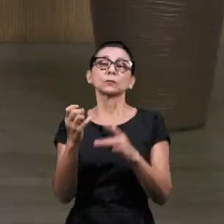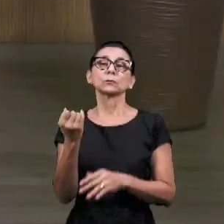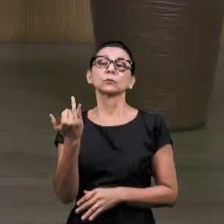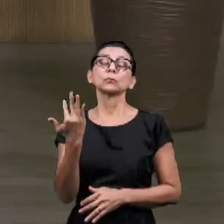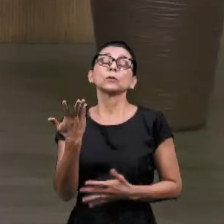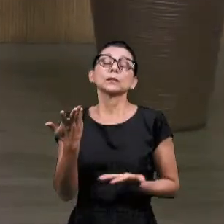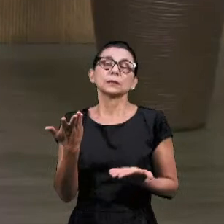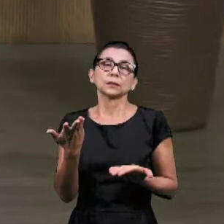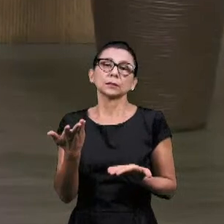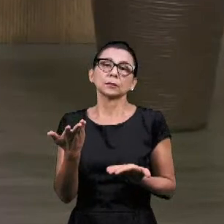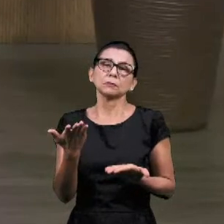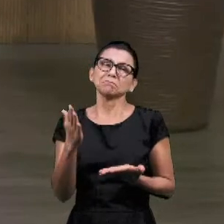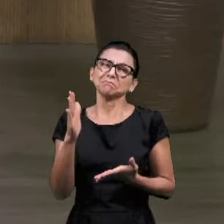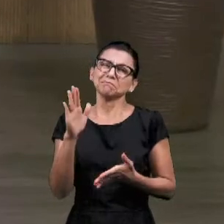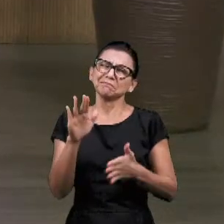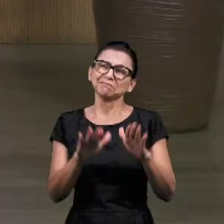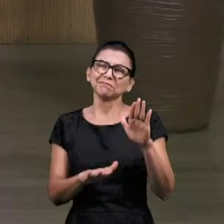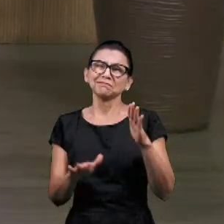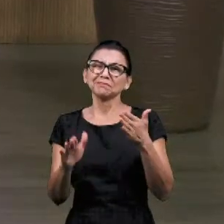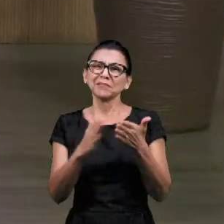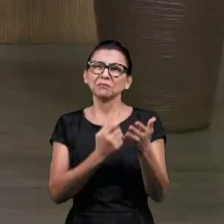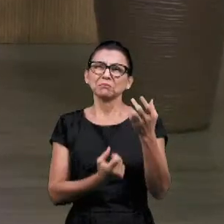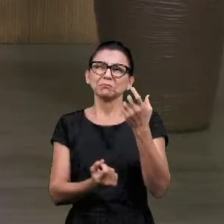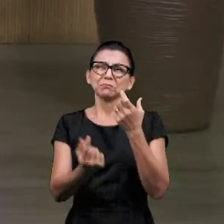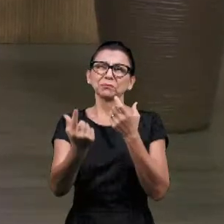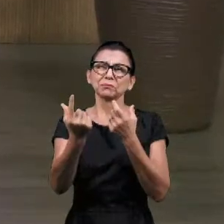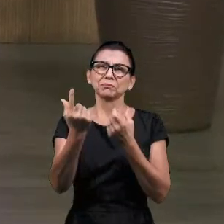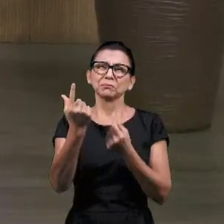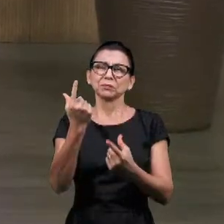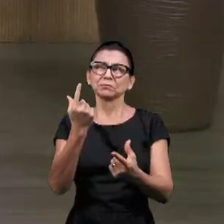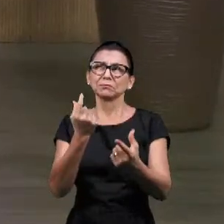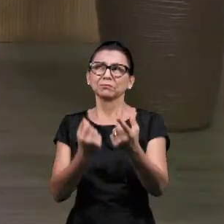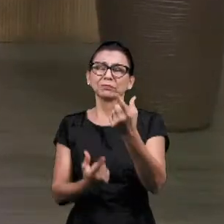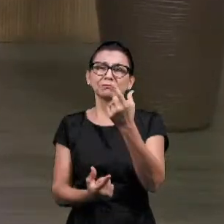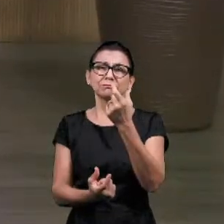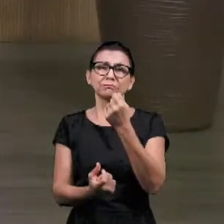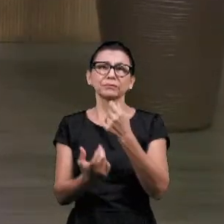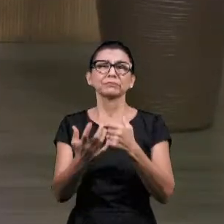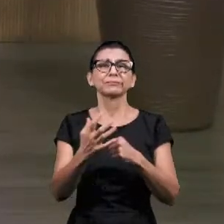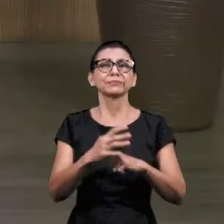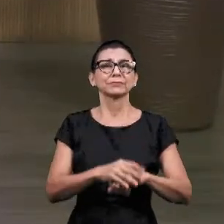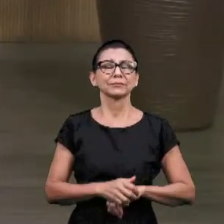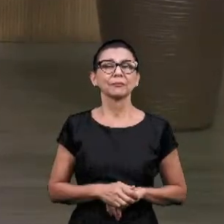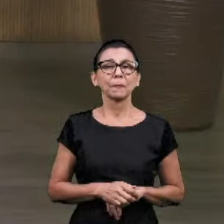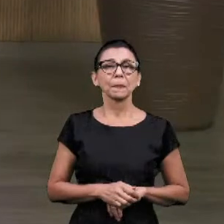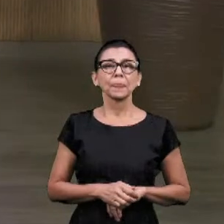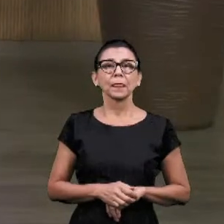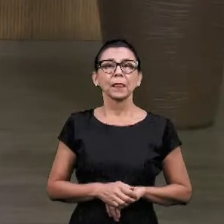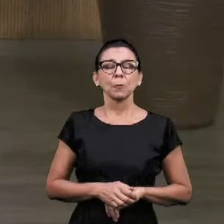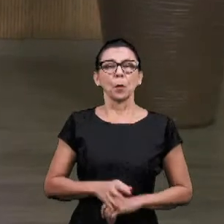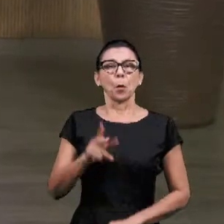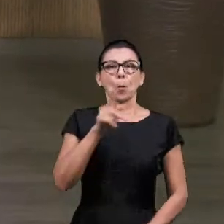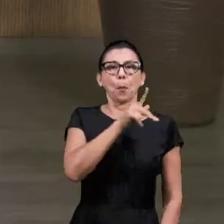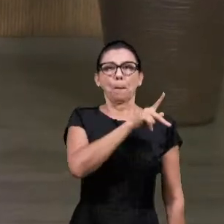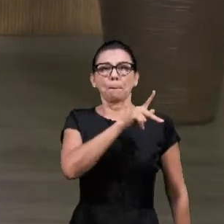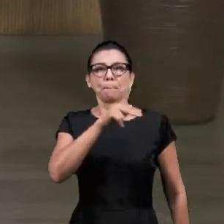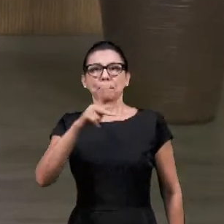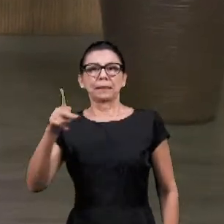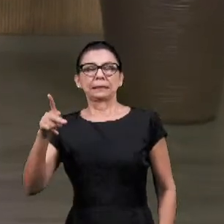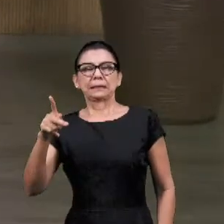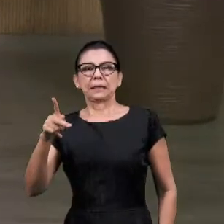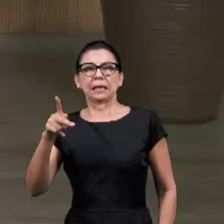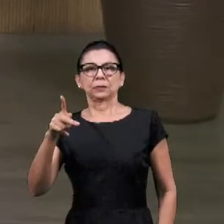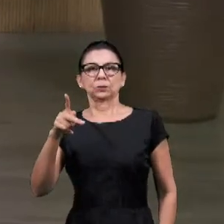natureza da sua profissão, têm acesso, né, enfim. Ao presidente da república. Quantos dos irmãos